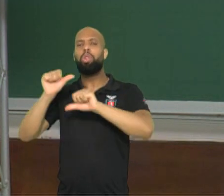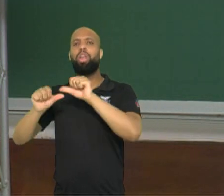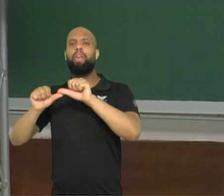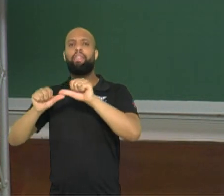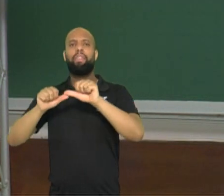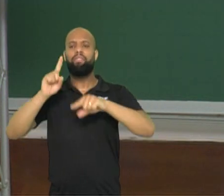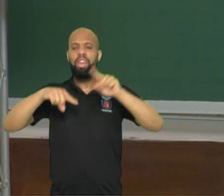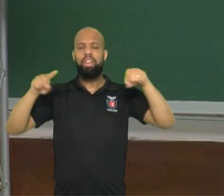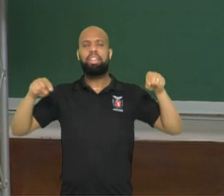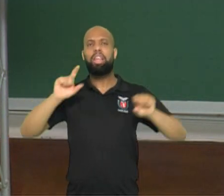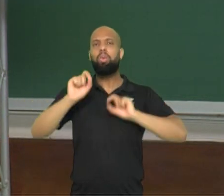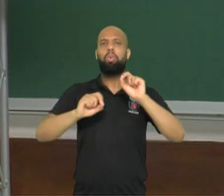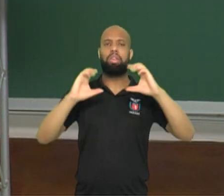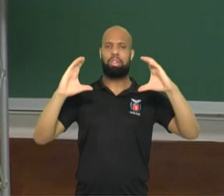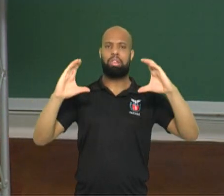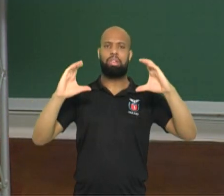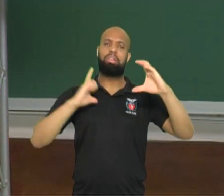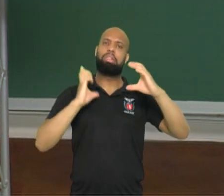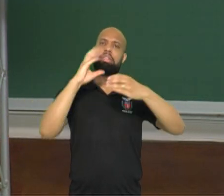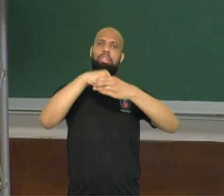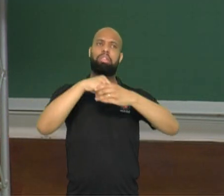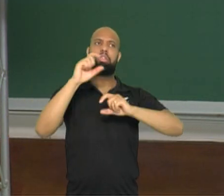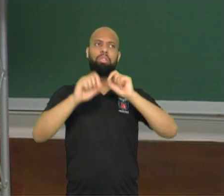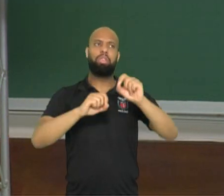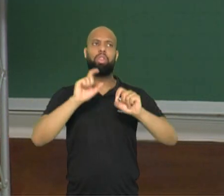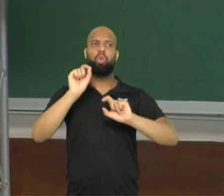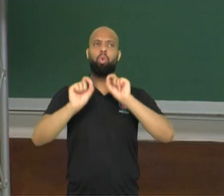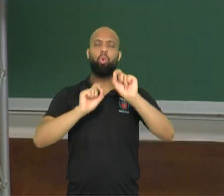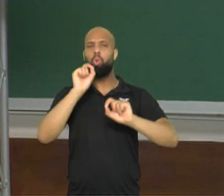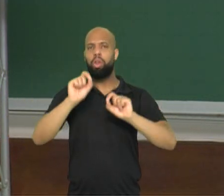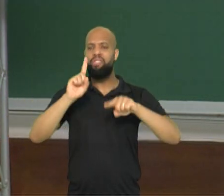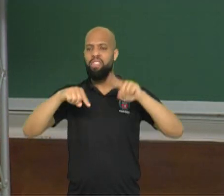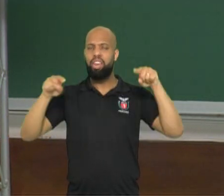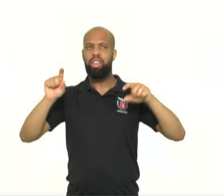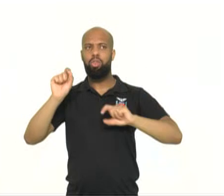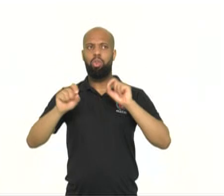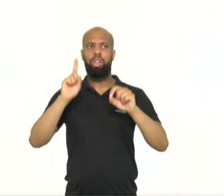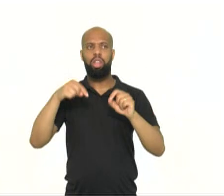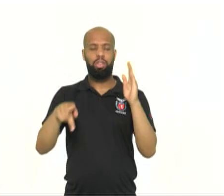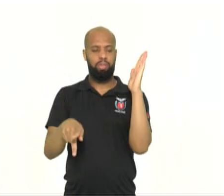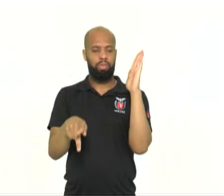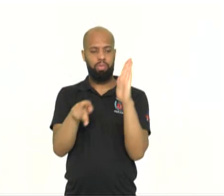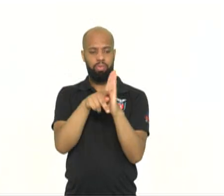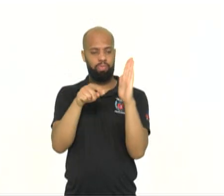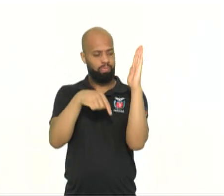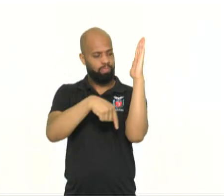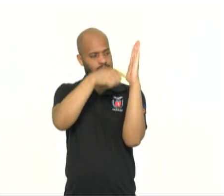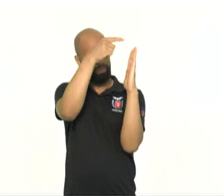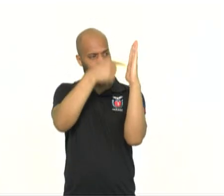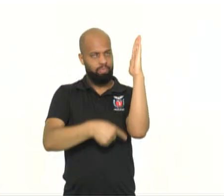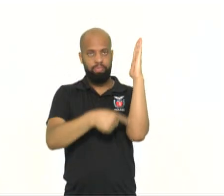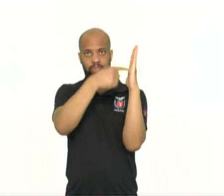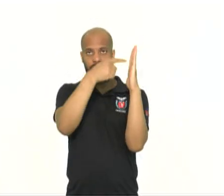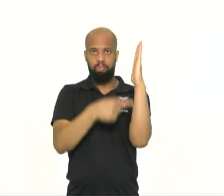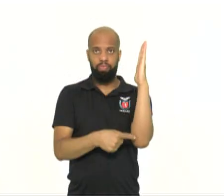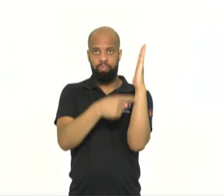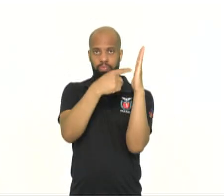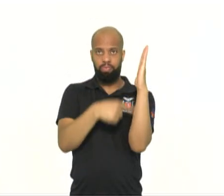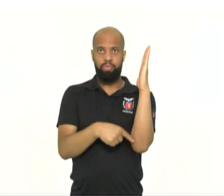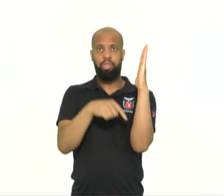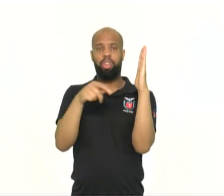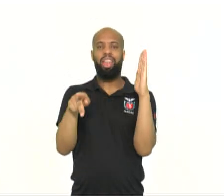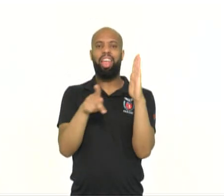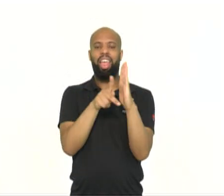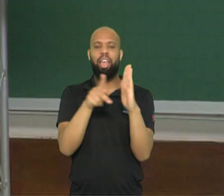lá da relação na função dependência? O que está variando vai ser o eixo Y, a altitude da água do mar, da